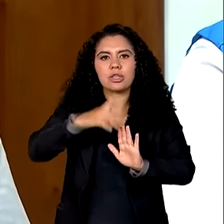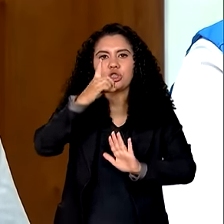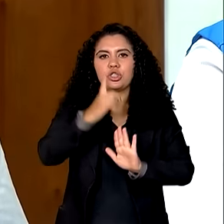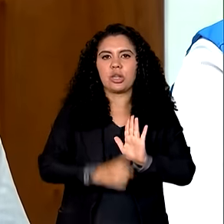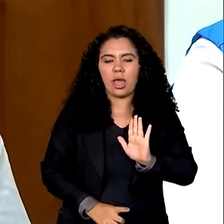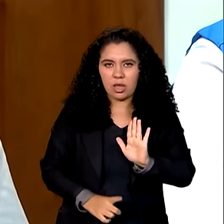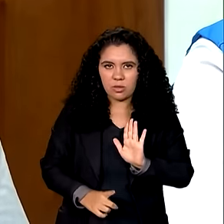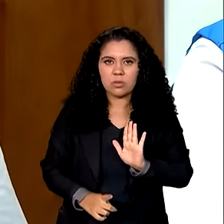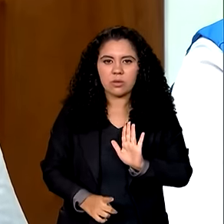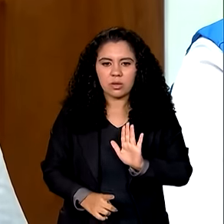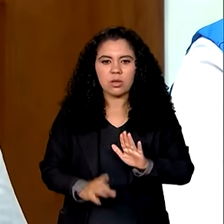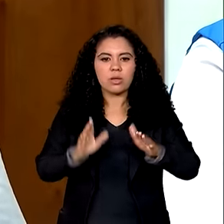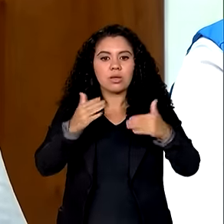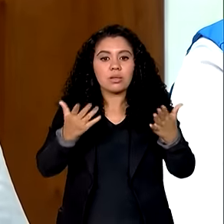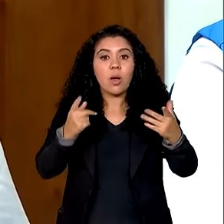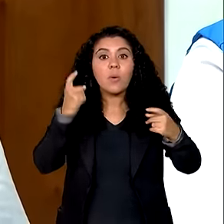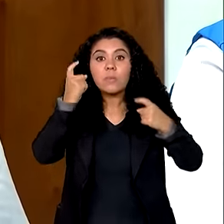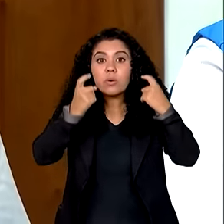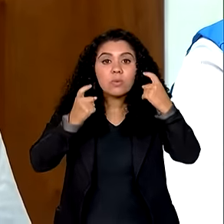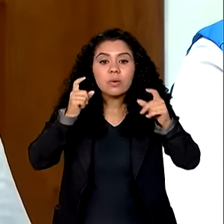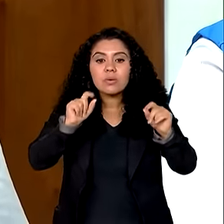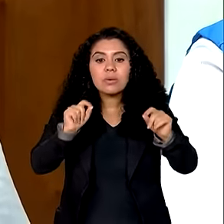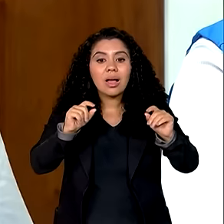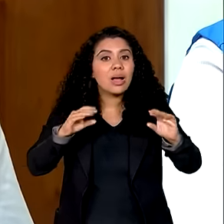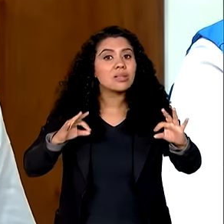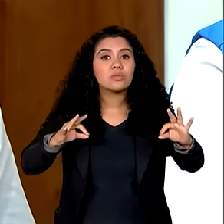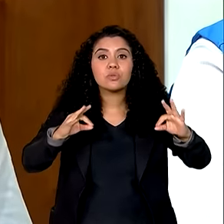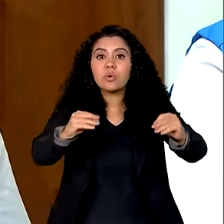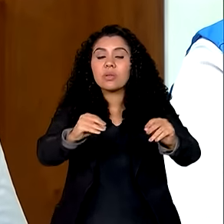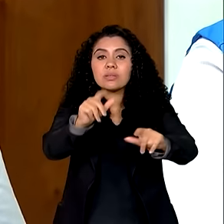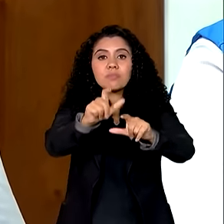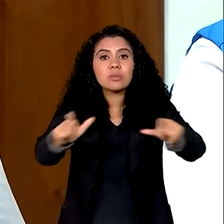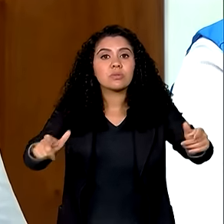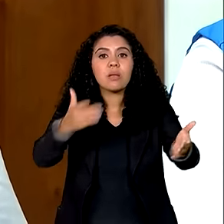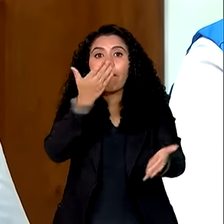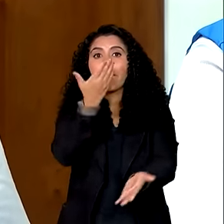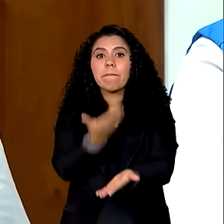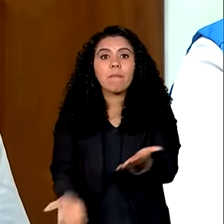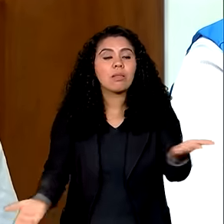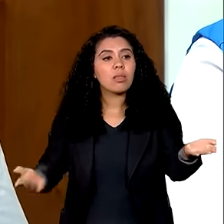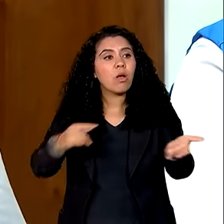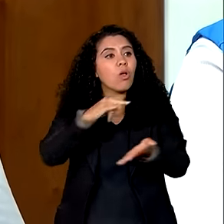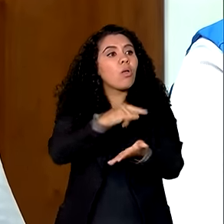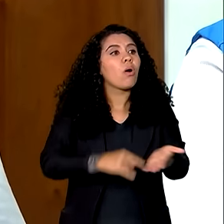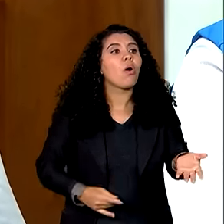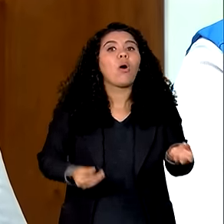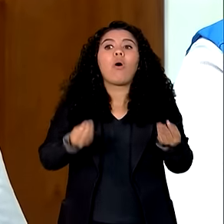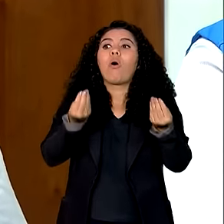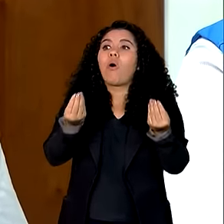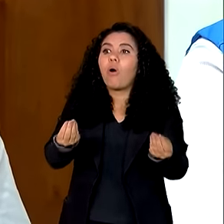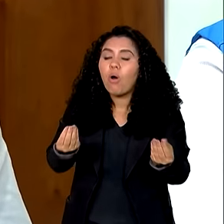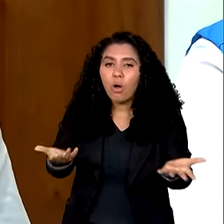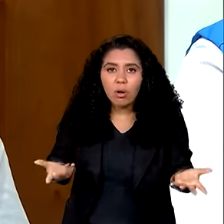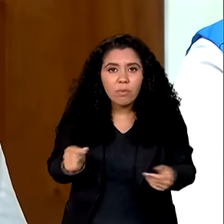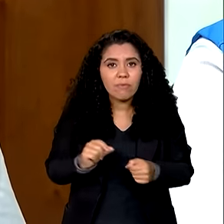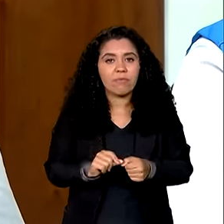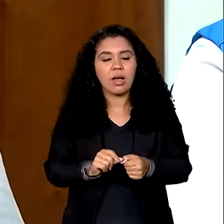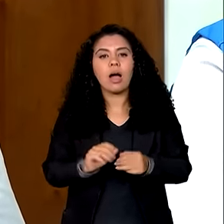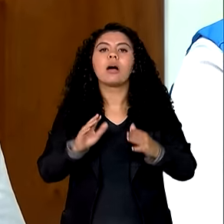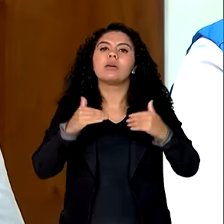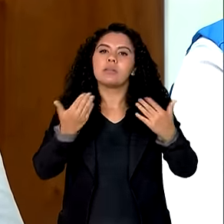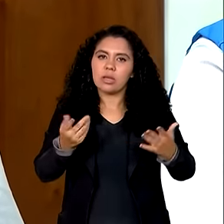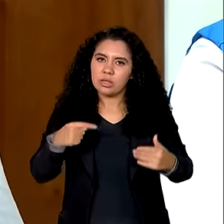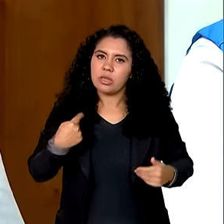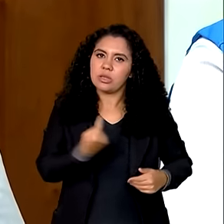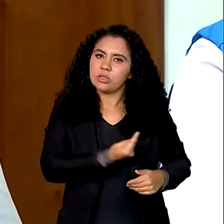então a nossa preocupação é essa as pessoas perderam tudo os documentos ficarem embaixo da água como é que a gente faz agora então nós criamos uma